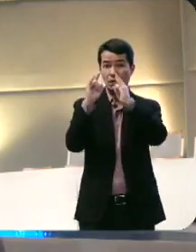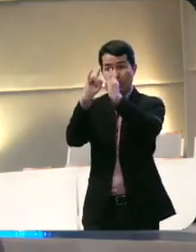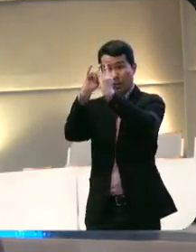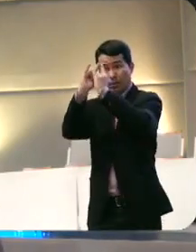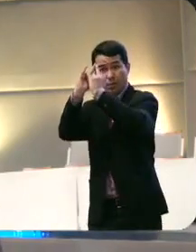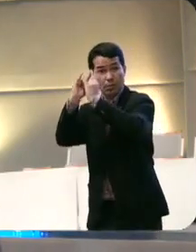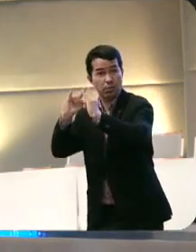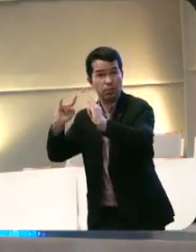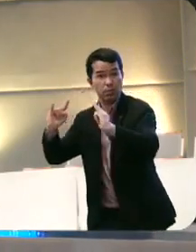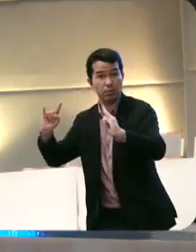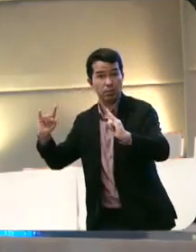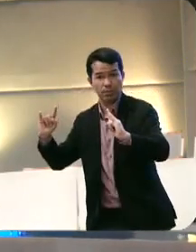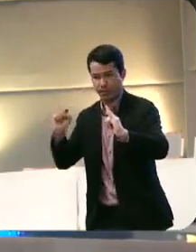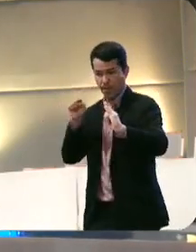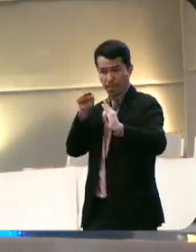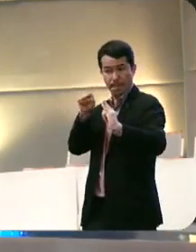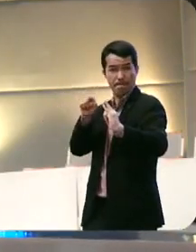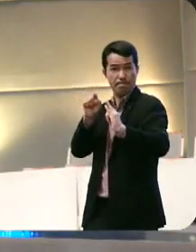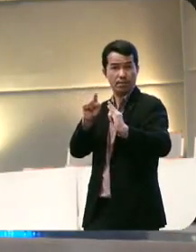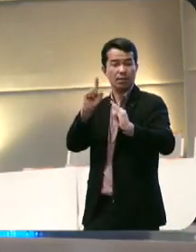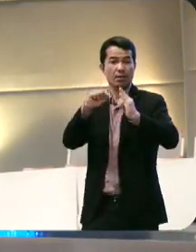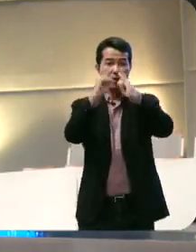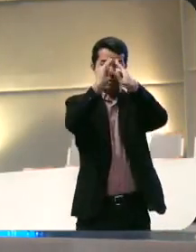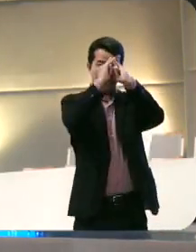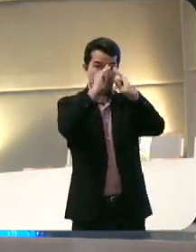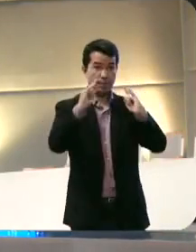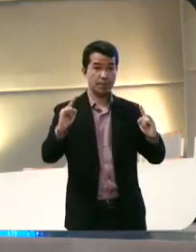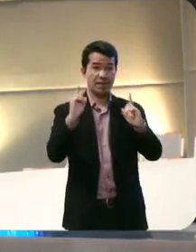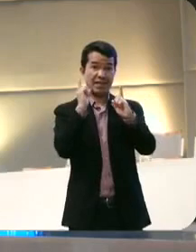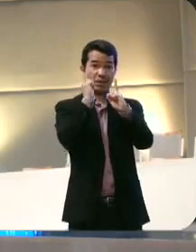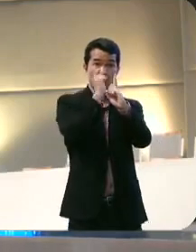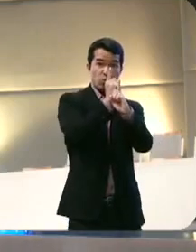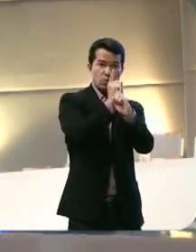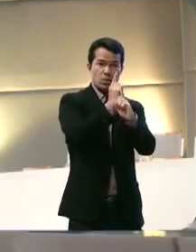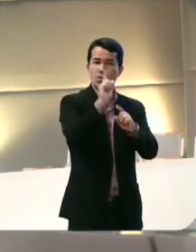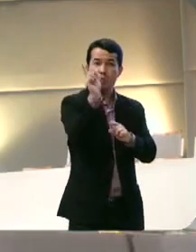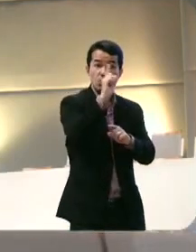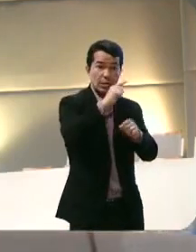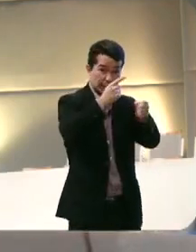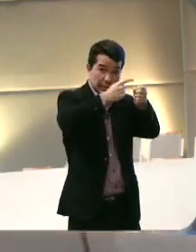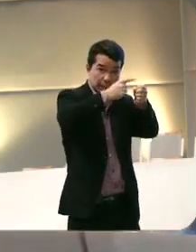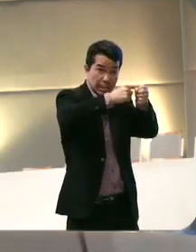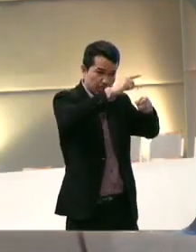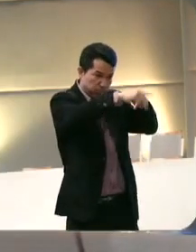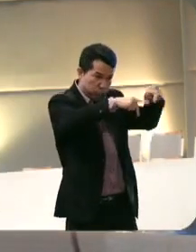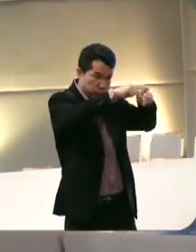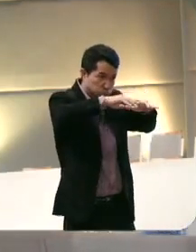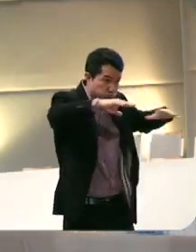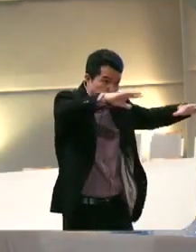Tenda do Encontro. E ela ficava fora do arraial, fora do acampamento.